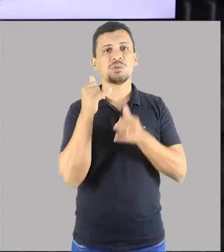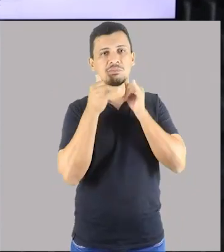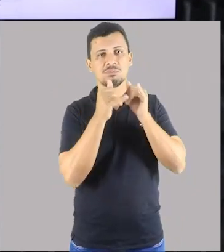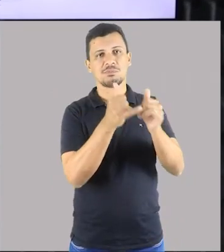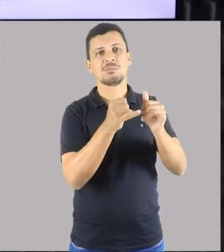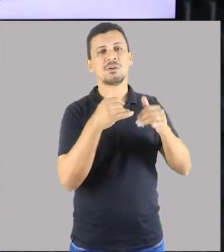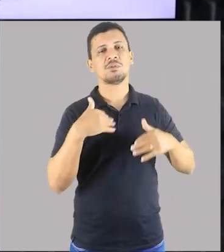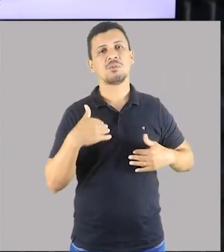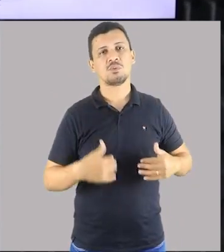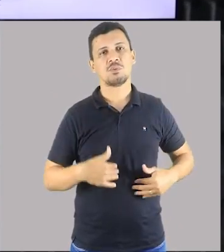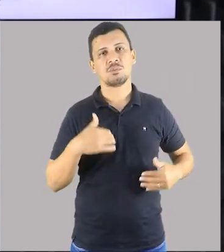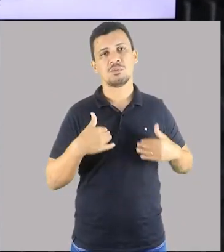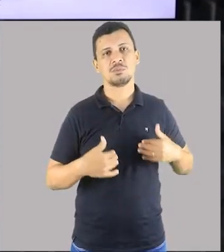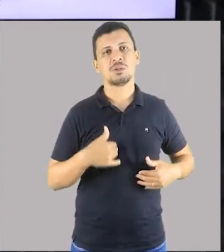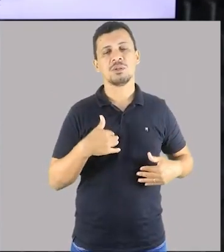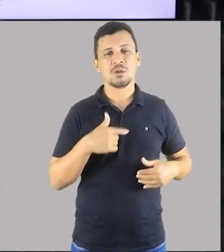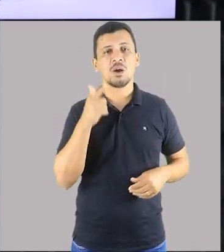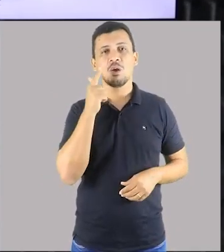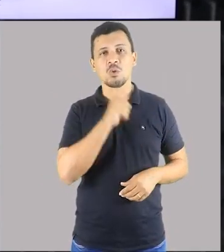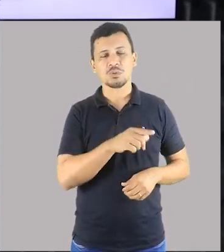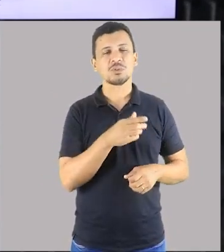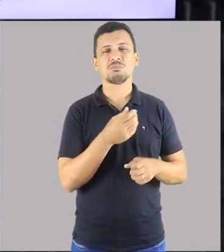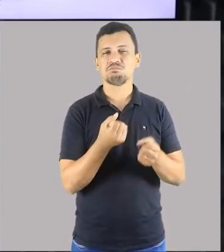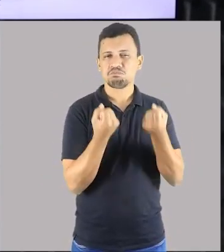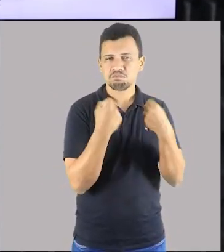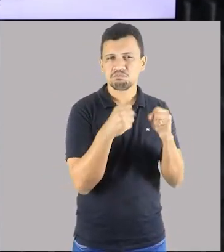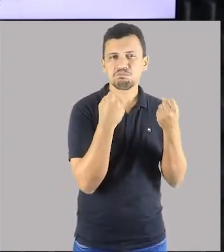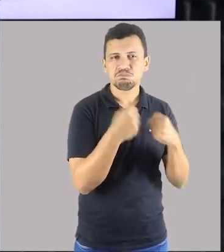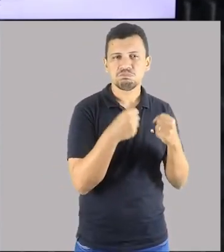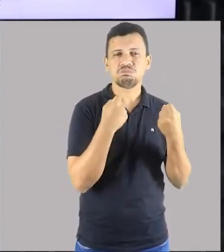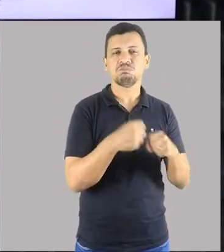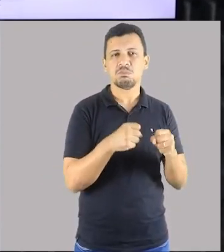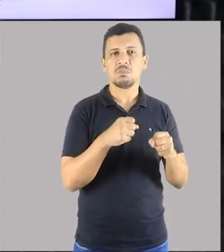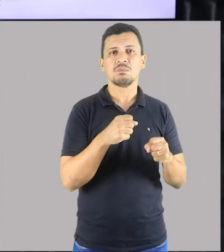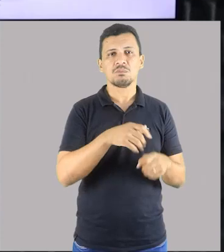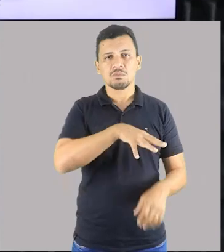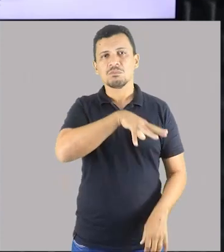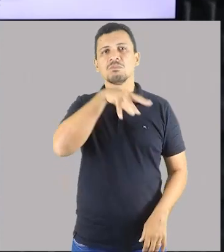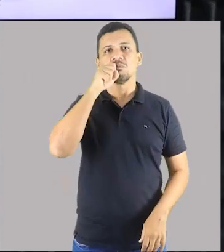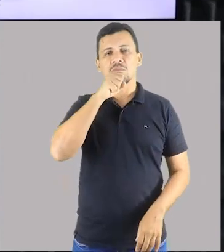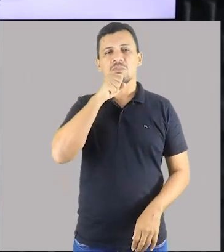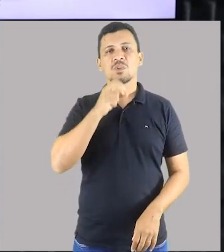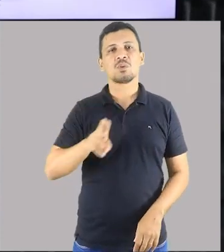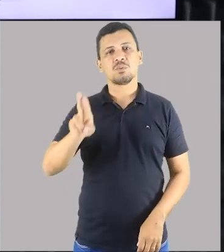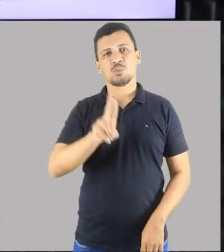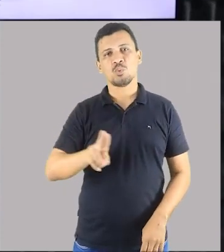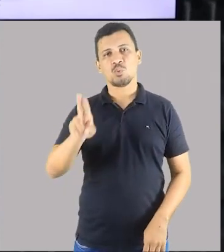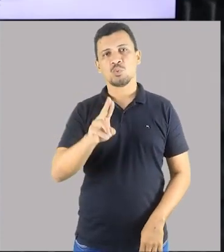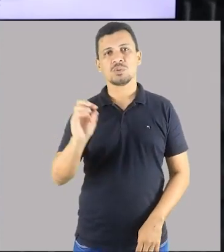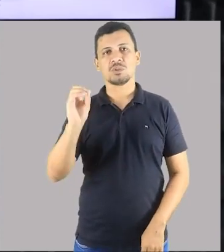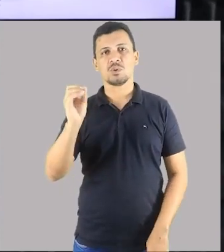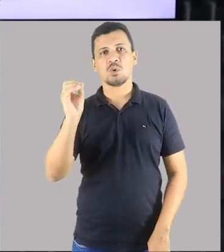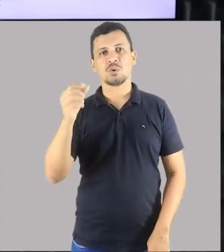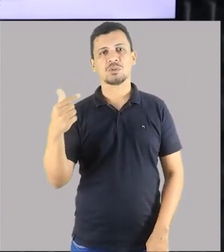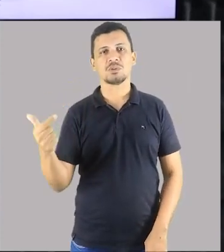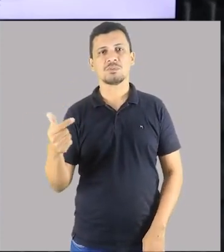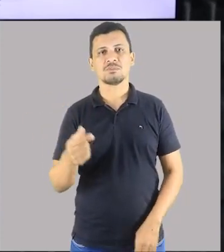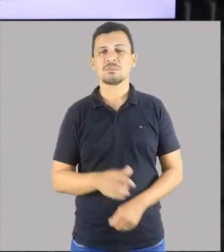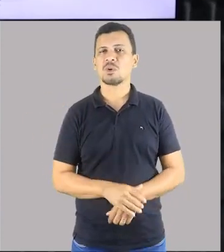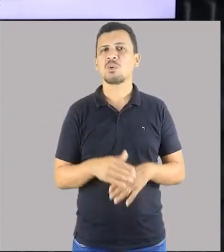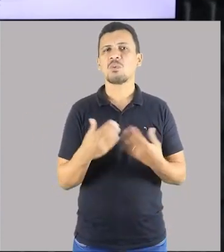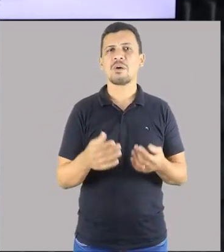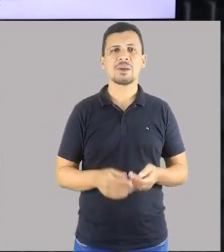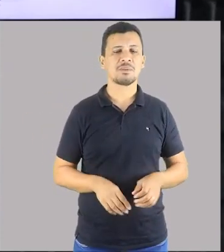poder o exercício aeróbio ser realizado. Tá? Que exercícios são esses, professor? Por